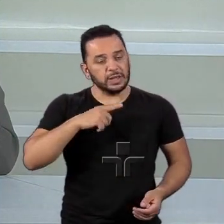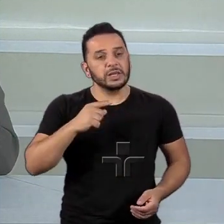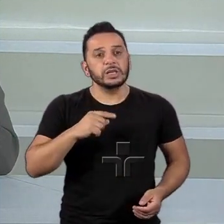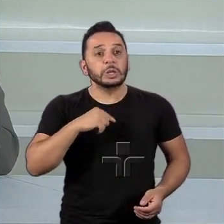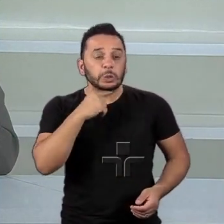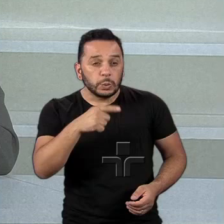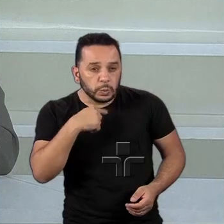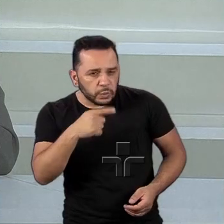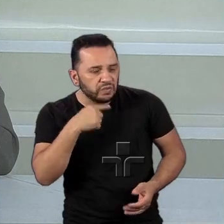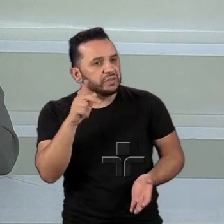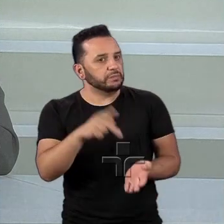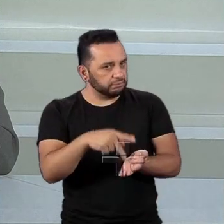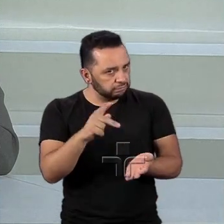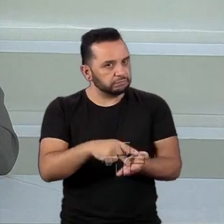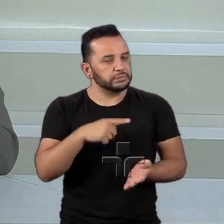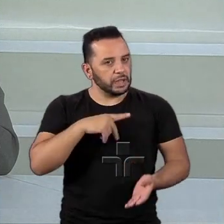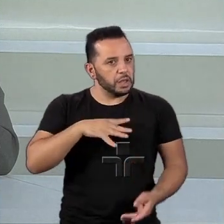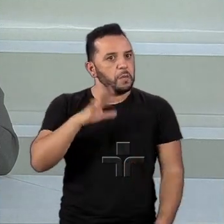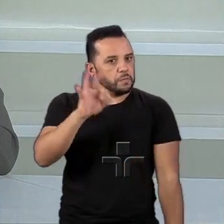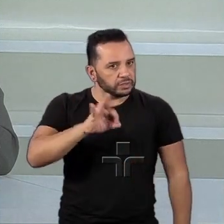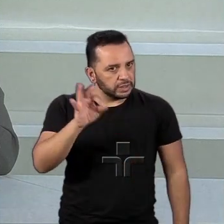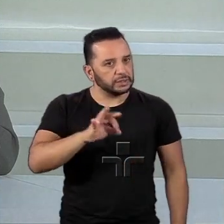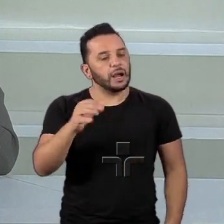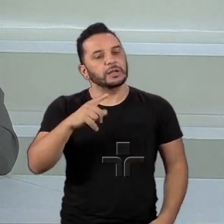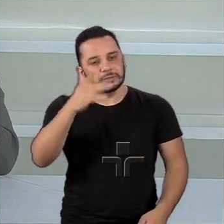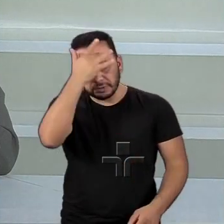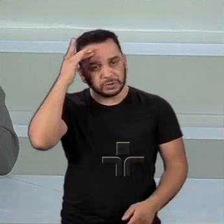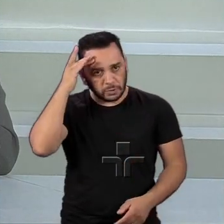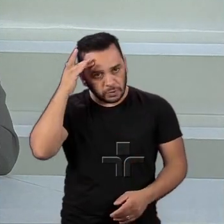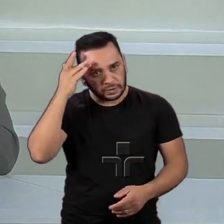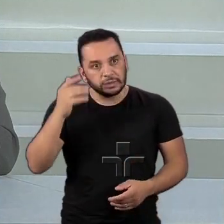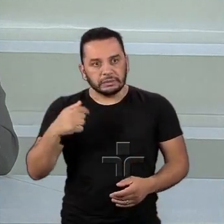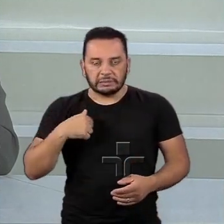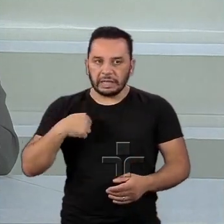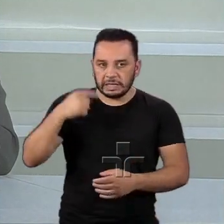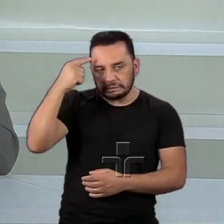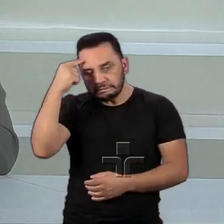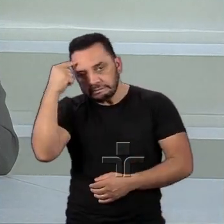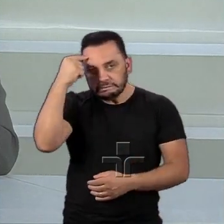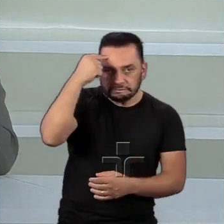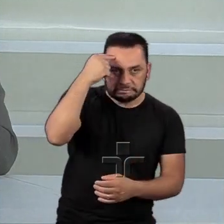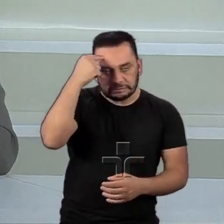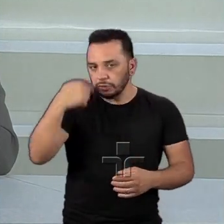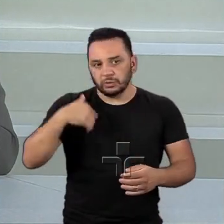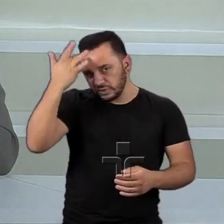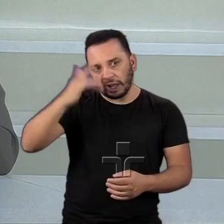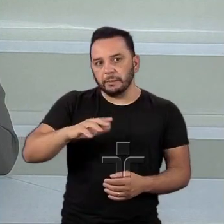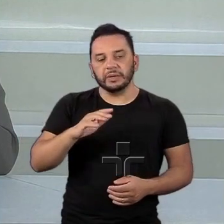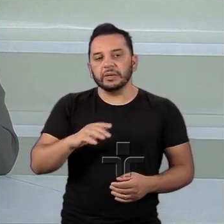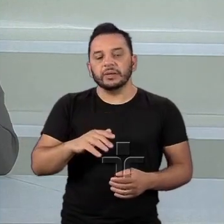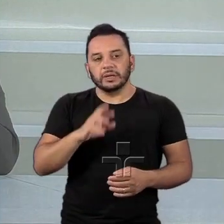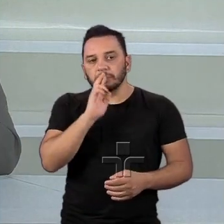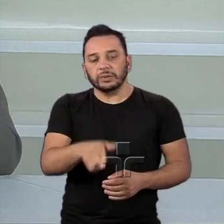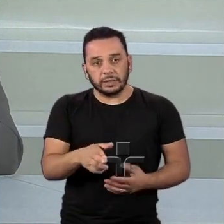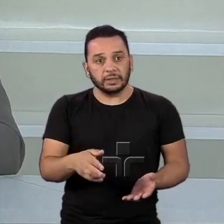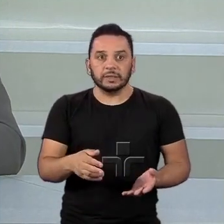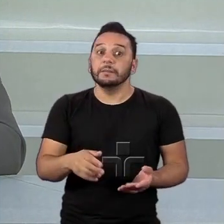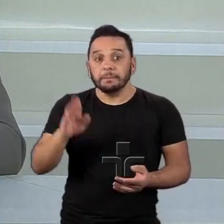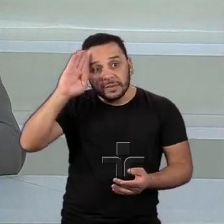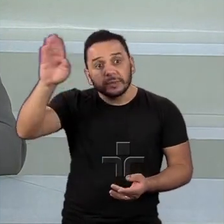número de um percentual elevadíssimo de eleitores que ainda estão indefinidos, especialmente entre mulheres. E